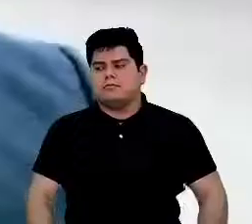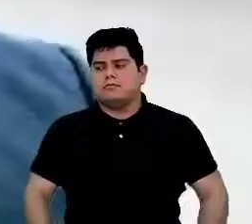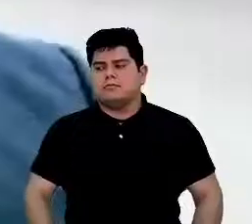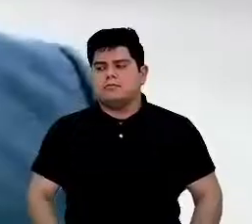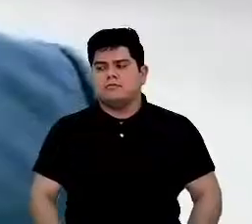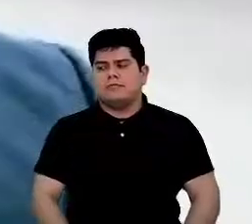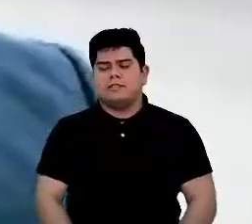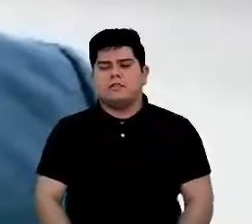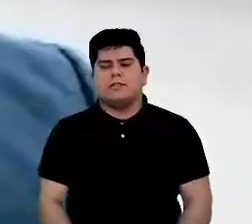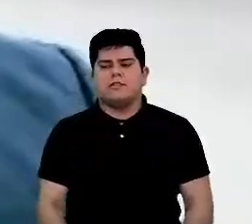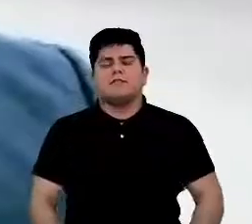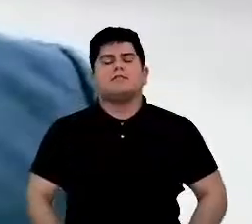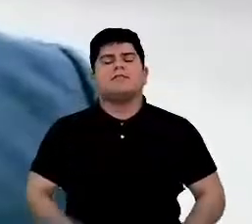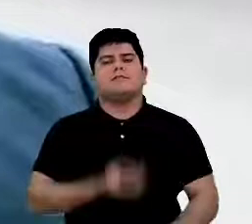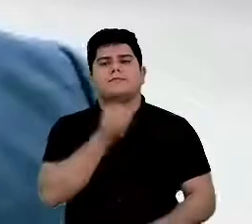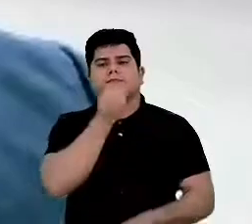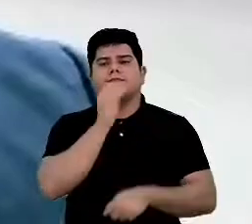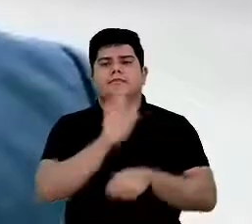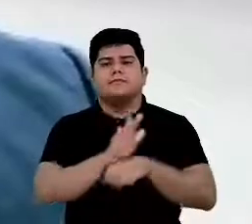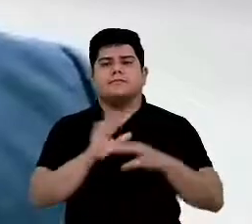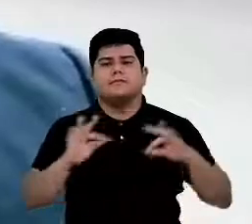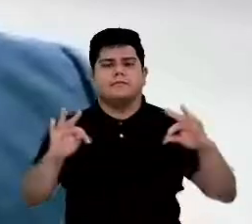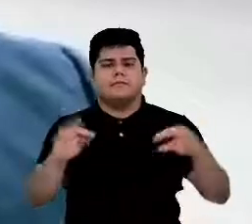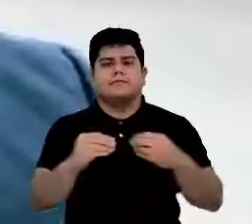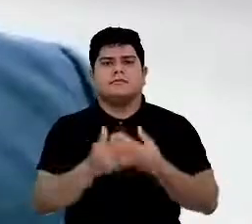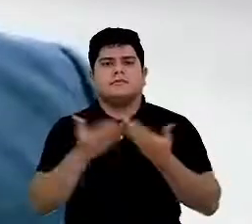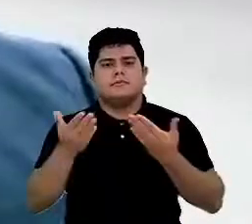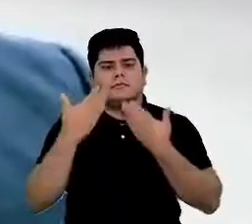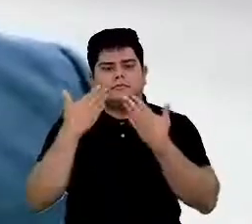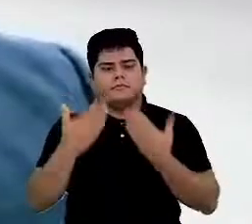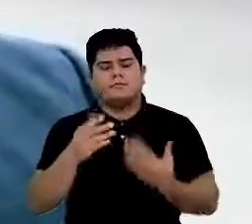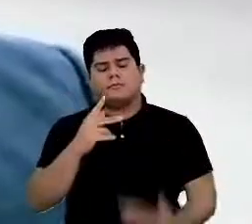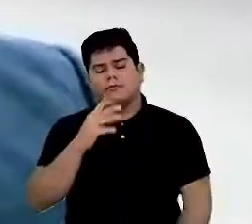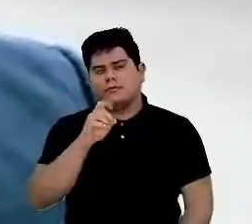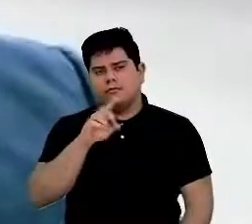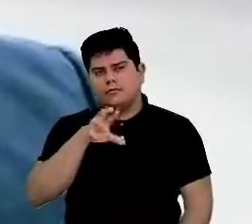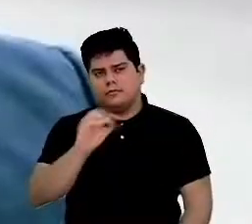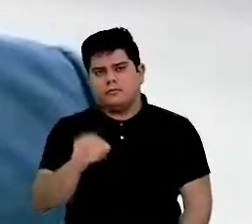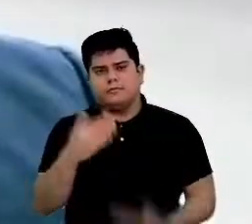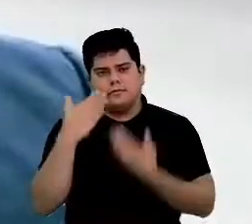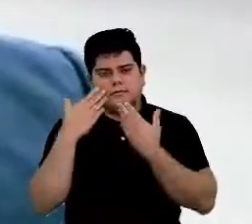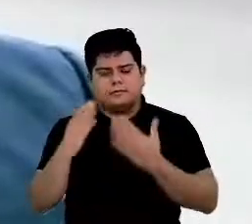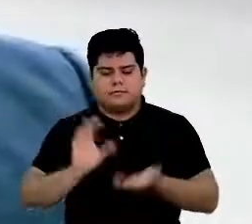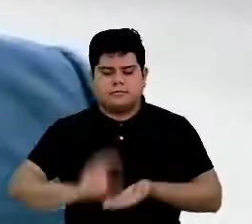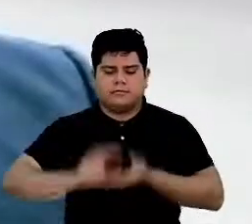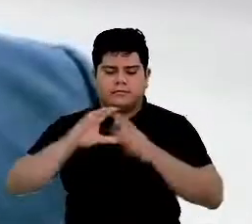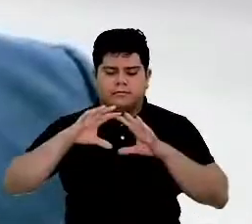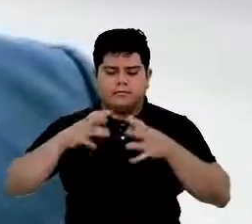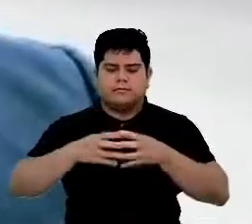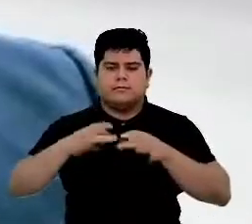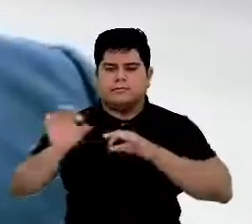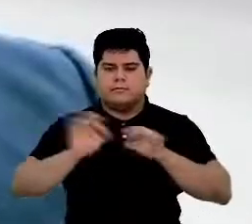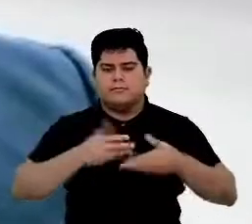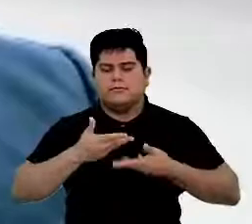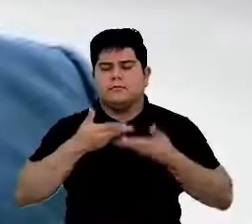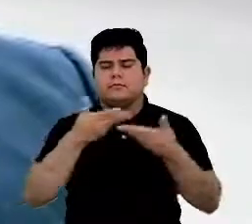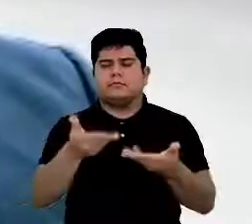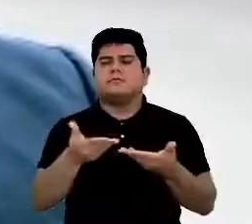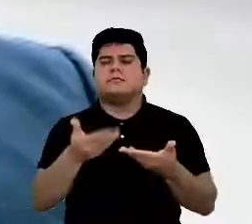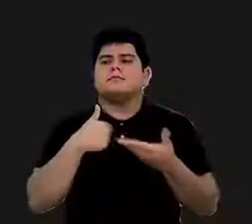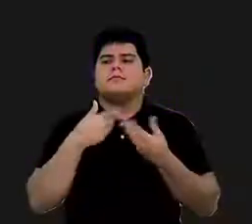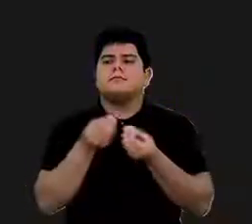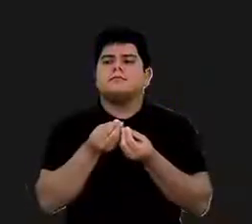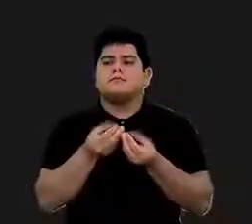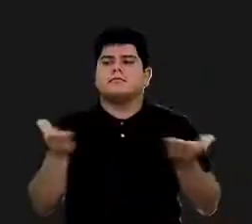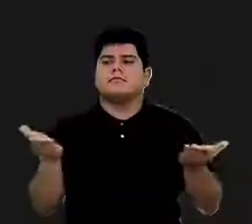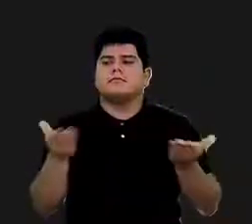Boa tarde a todos. Obrigado, Pedro. Obrigado, Arnaldo. Obrigado à comissão organizadora pelo convite. Vou compartilhar